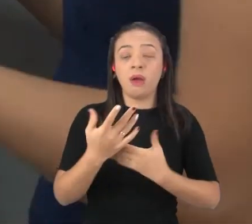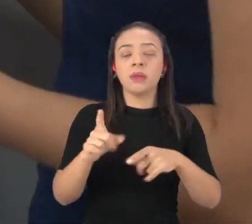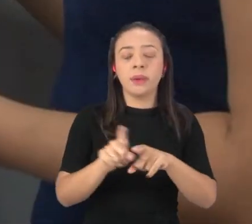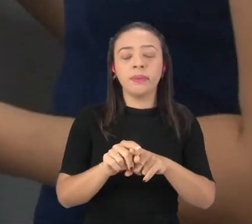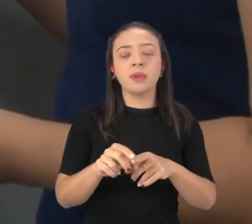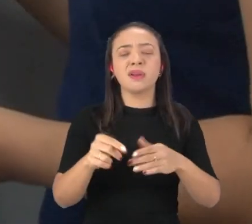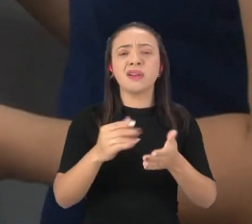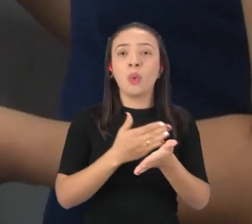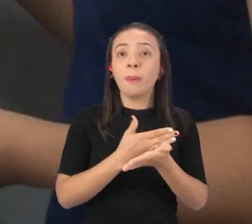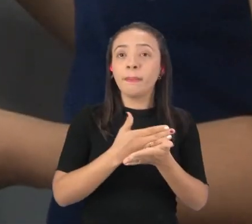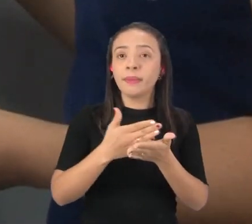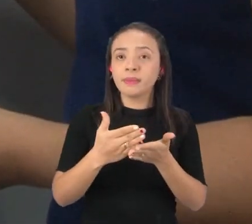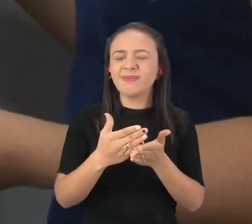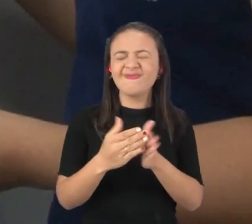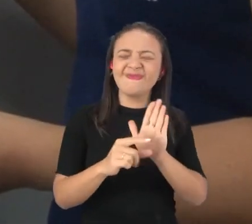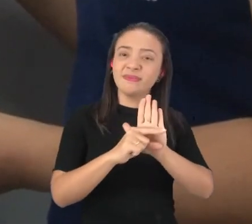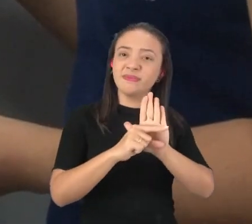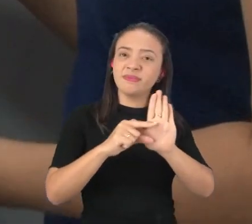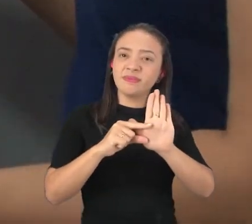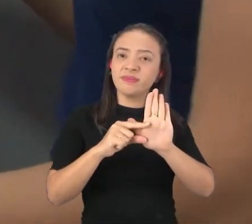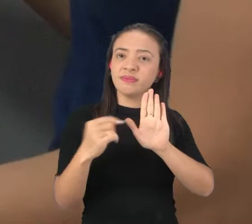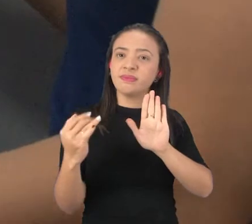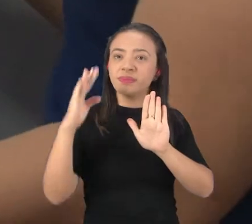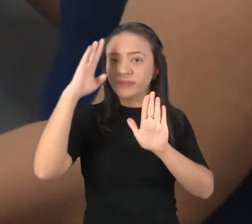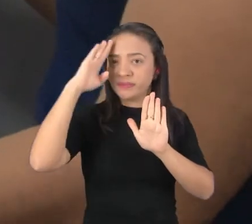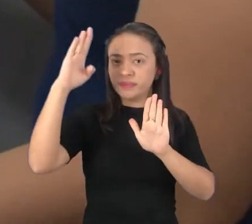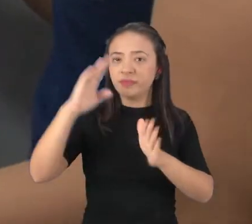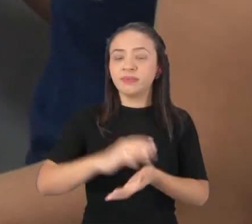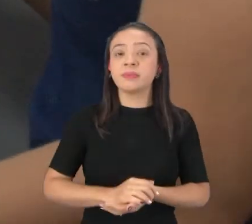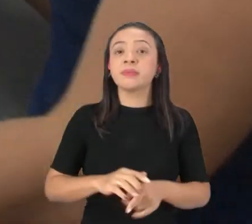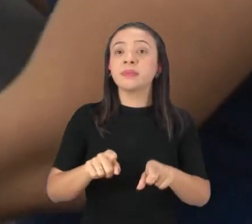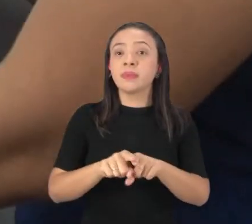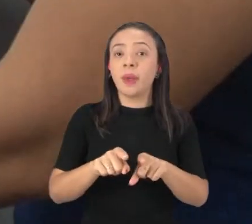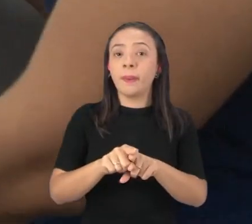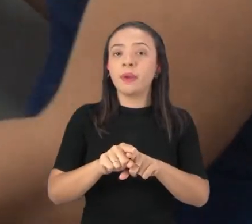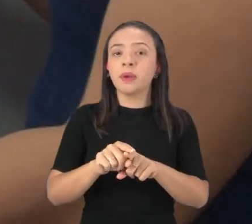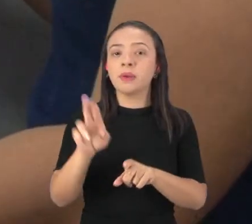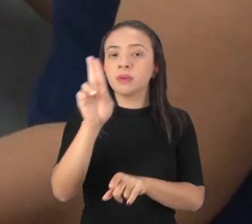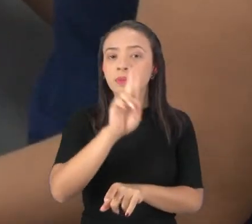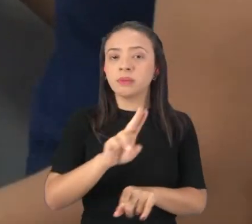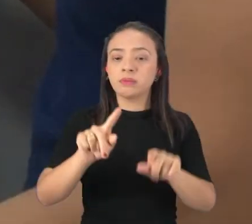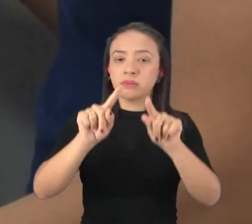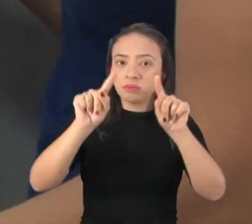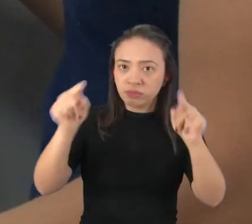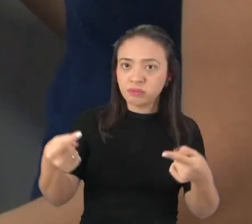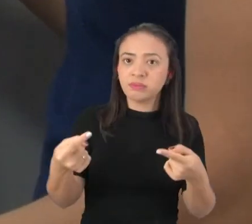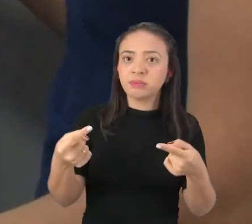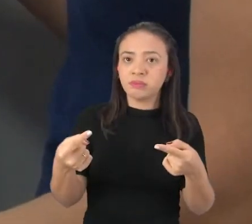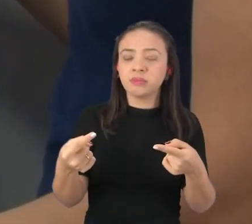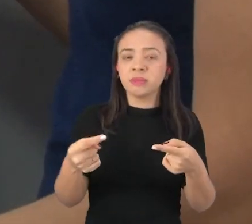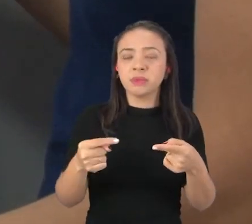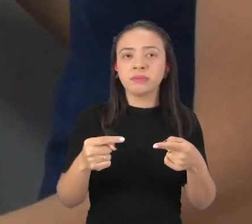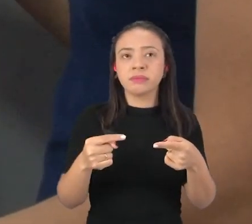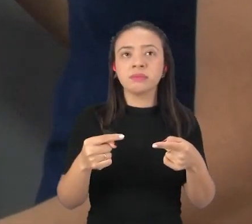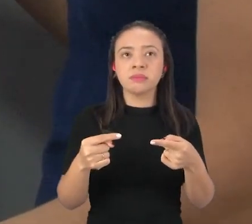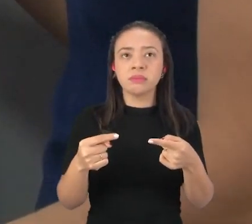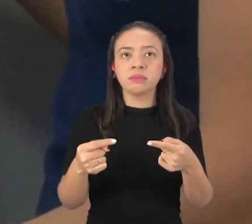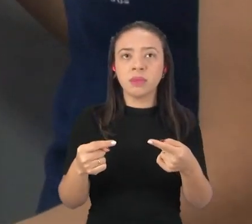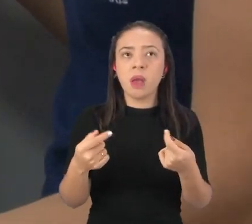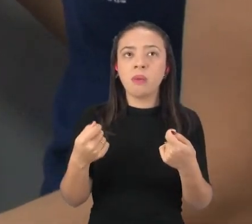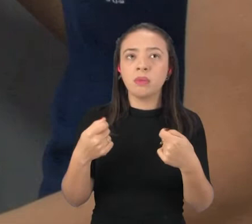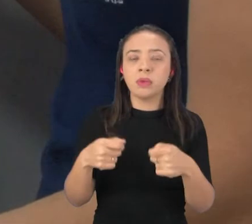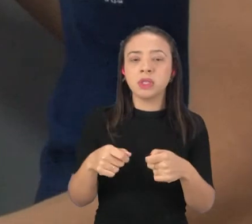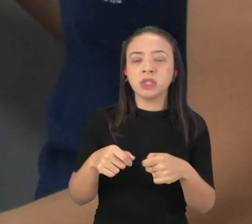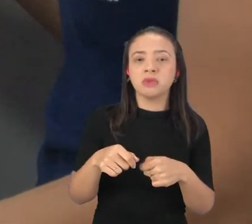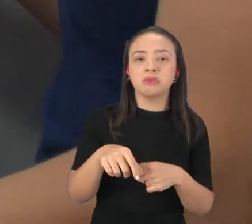a gente pode usar uma aspa no texto. Ou também a gente pode usar um parêntese, se referindo, pode